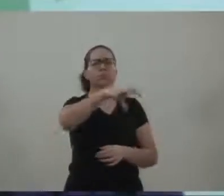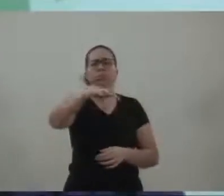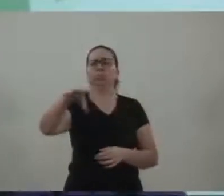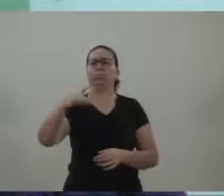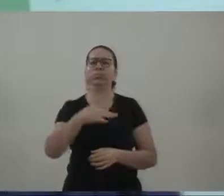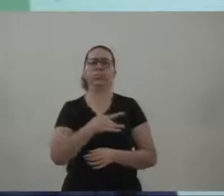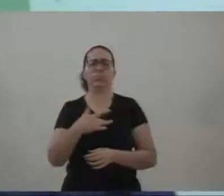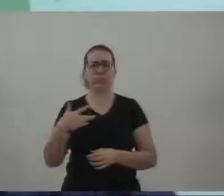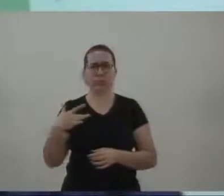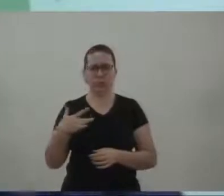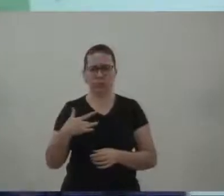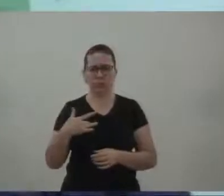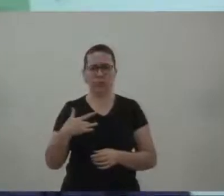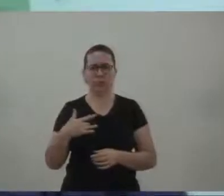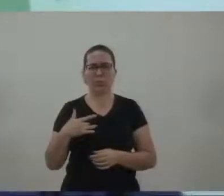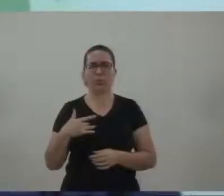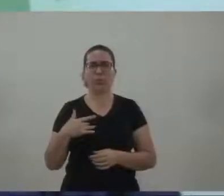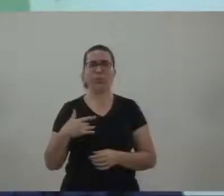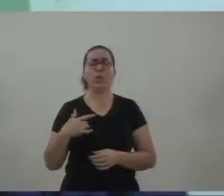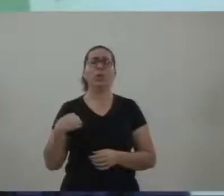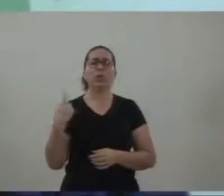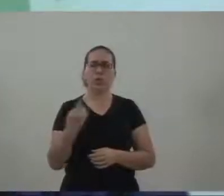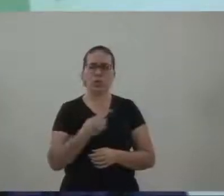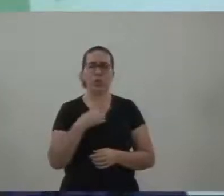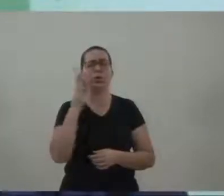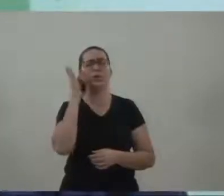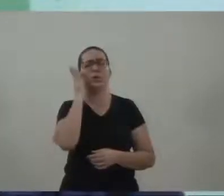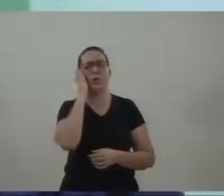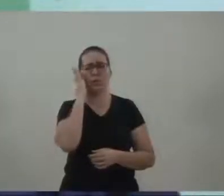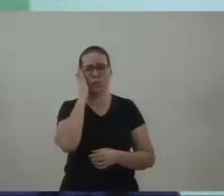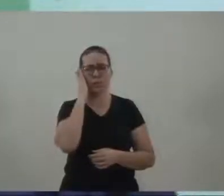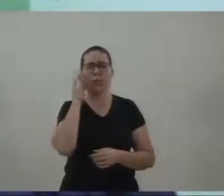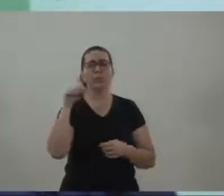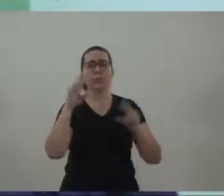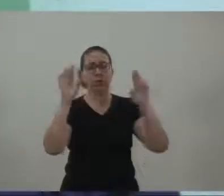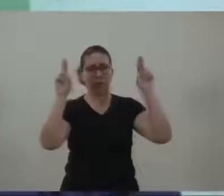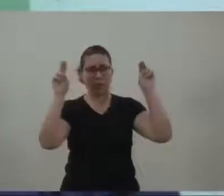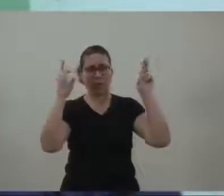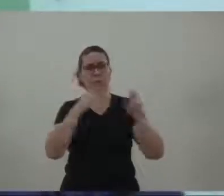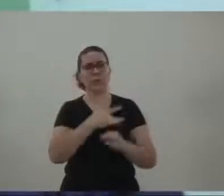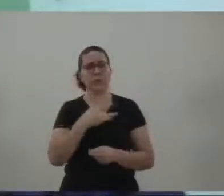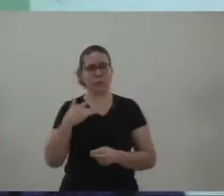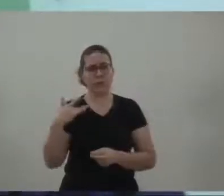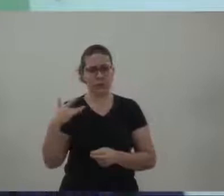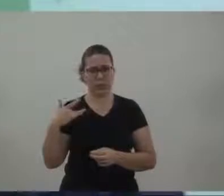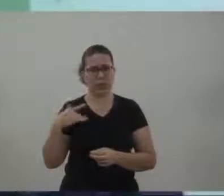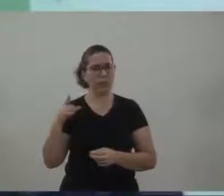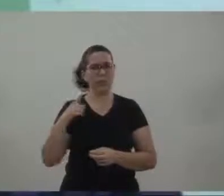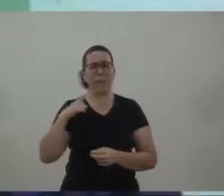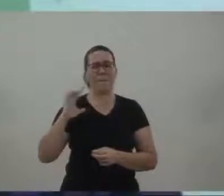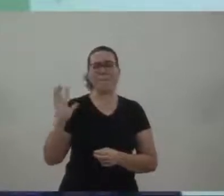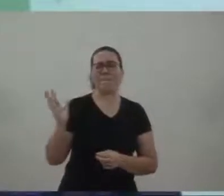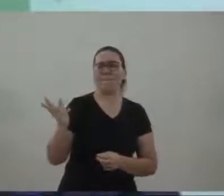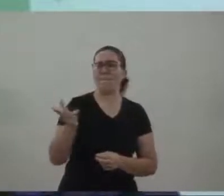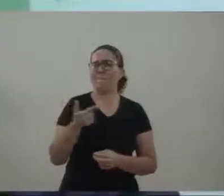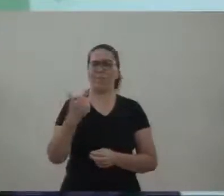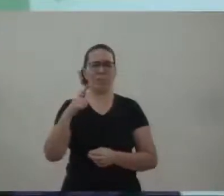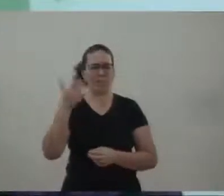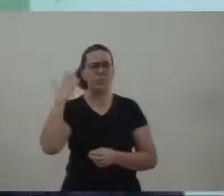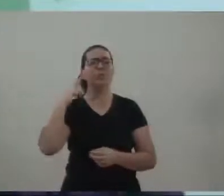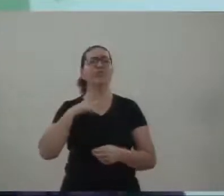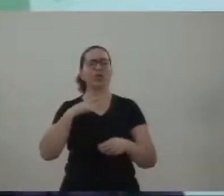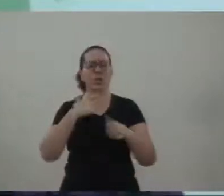municipal. Nós, sendo justos, sabemos que a questão da saúde, ela não vinha às mil maravilhas. Nós